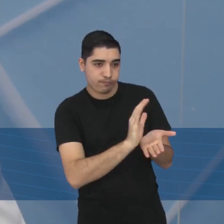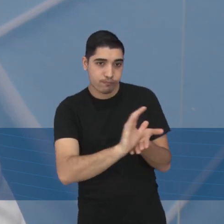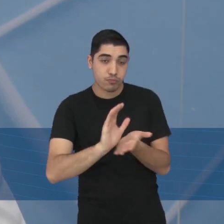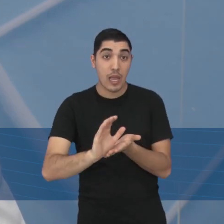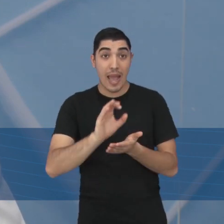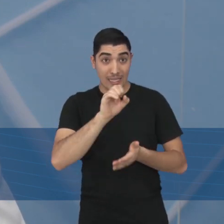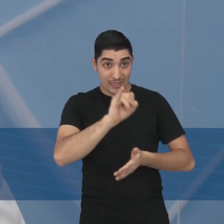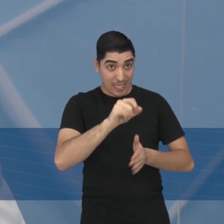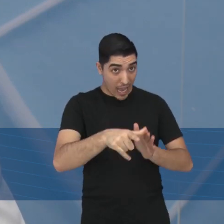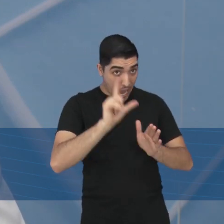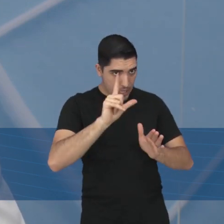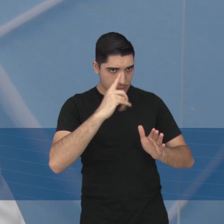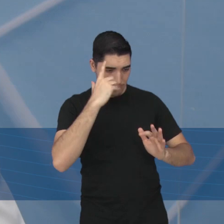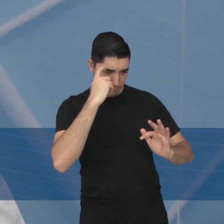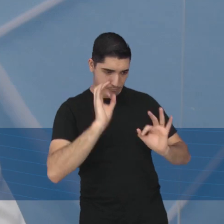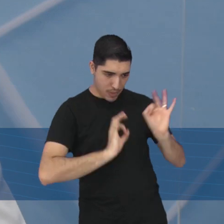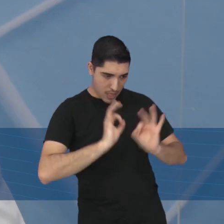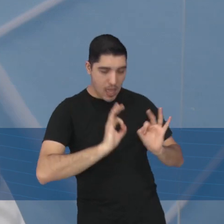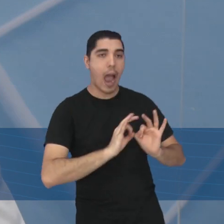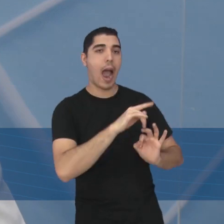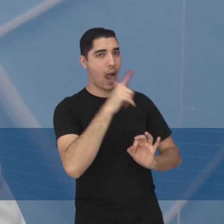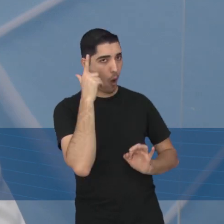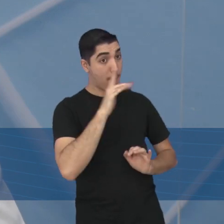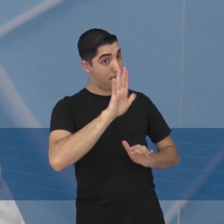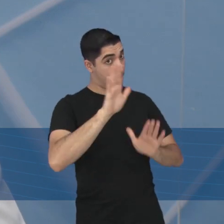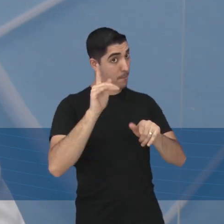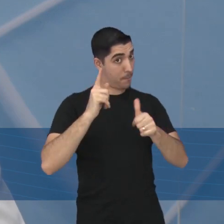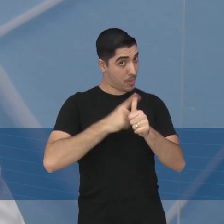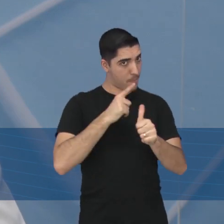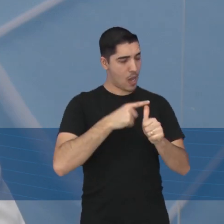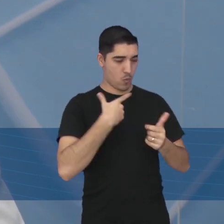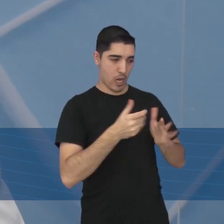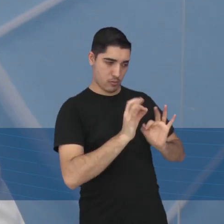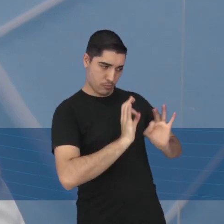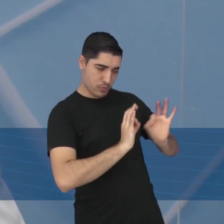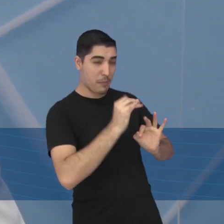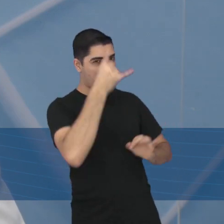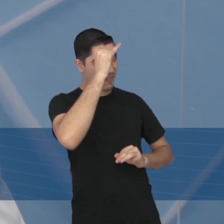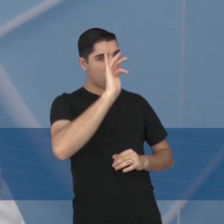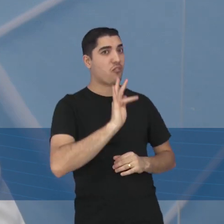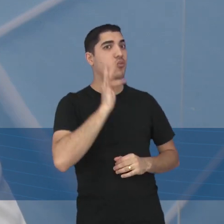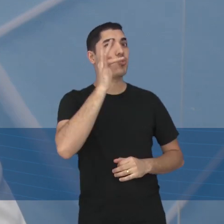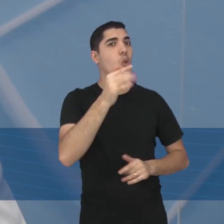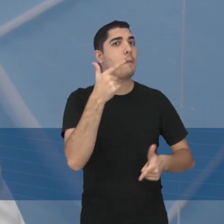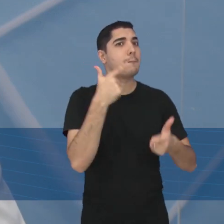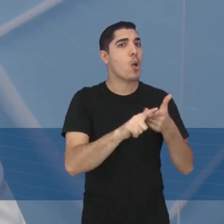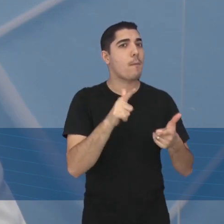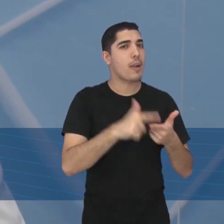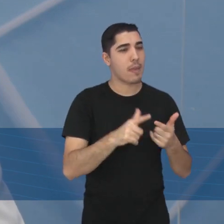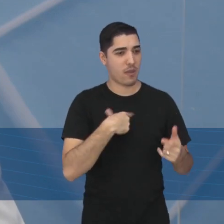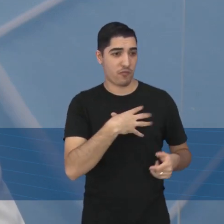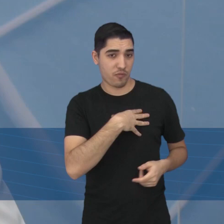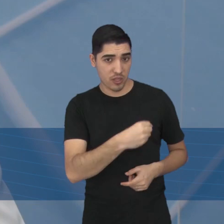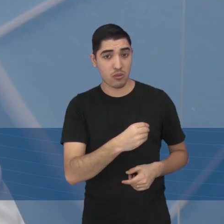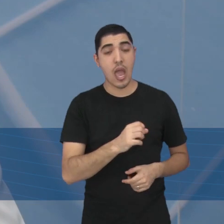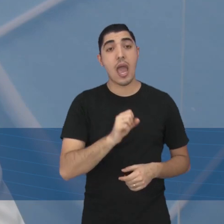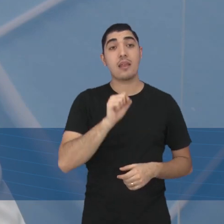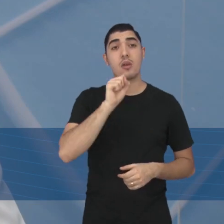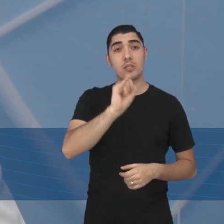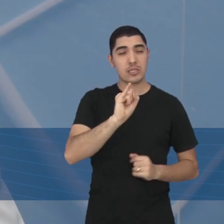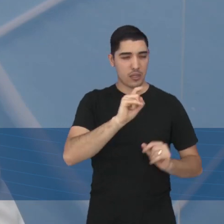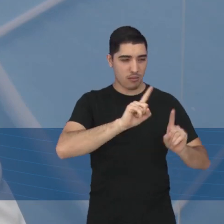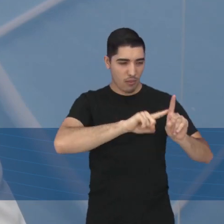ela pensa antes, ela fala, não, deixa eu me organizar aqui, porque eu não quero passar por isso. Até quando tem filho, a mulher